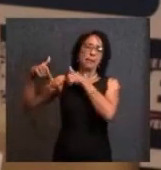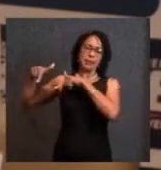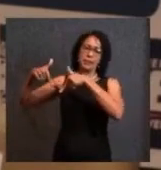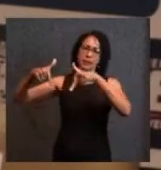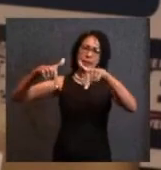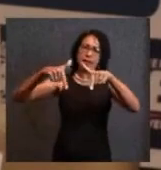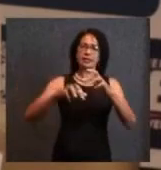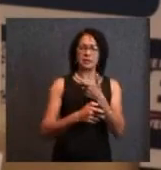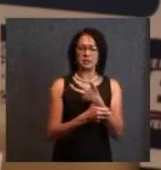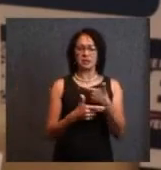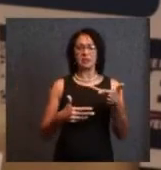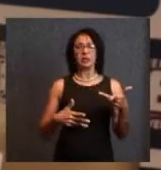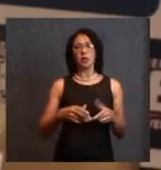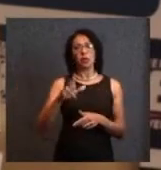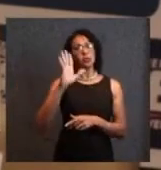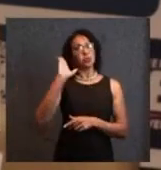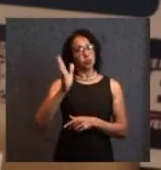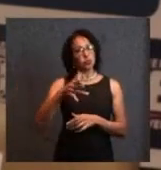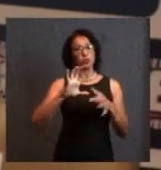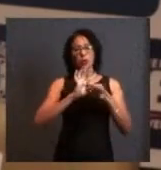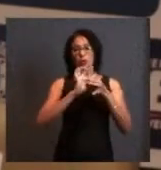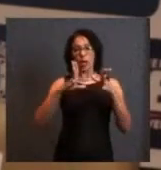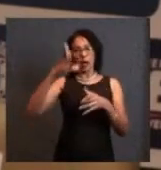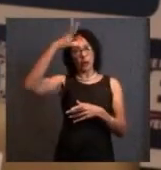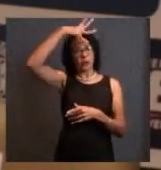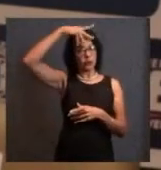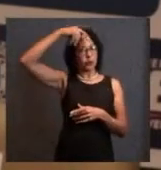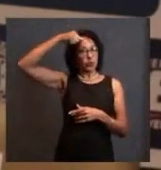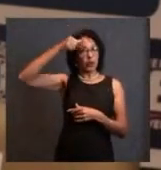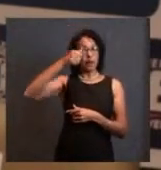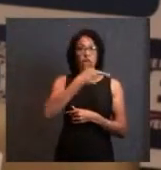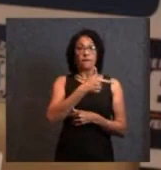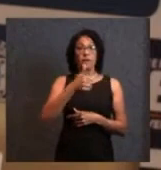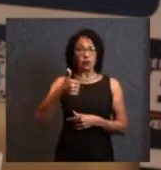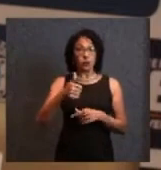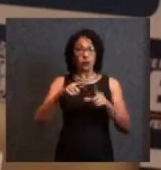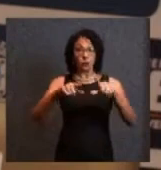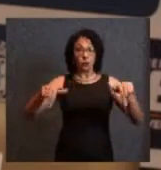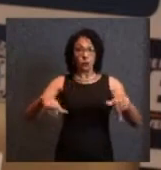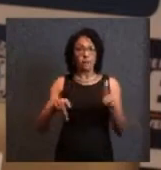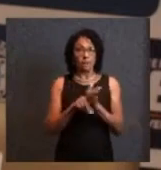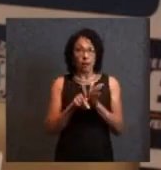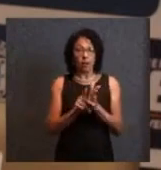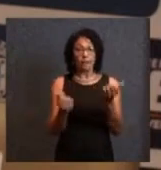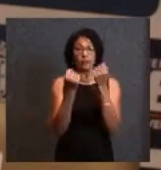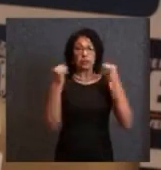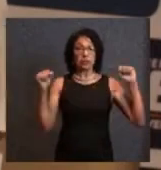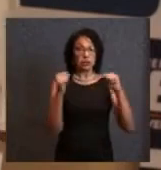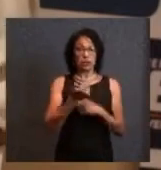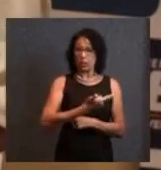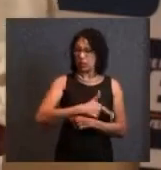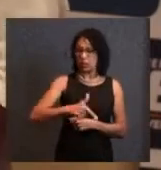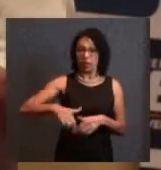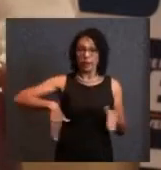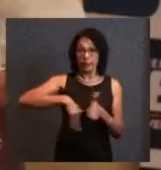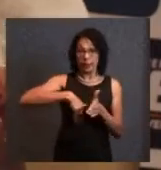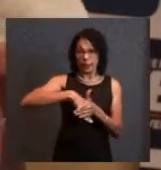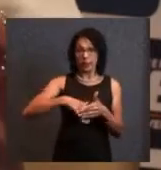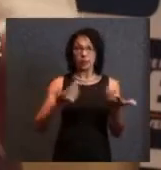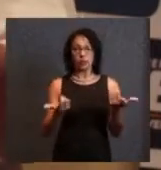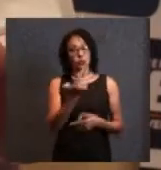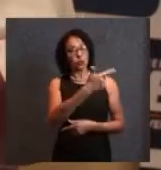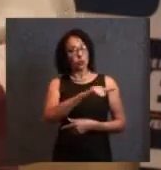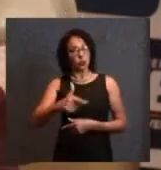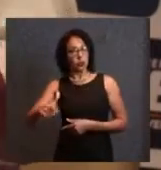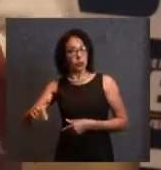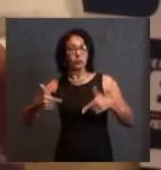também, com autorização do prefeito para licitar 21 quadras de esporte nas escolas que não têm quadra. E outras